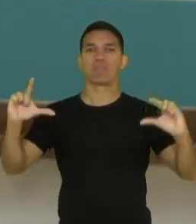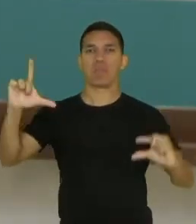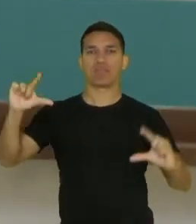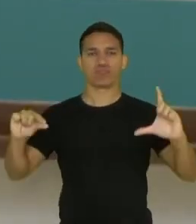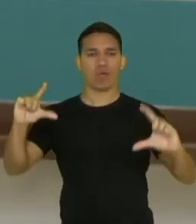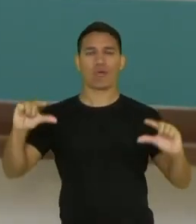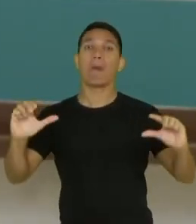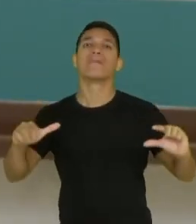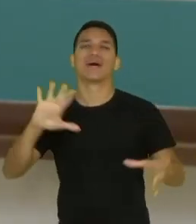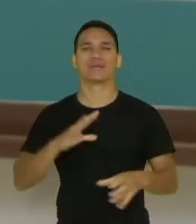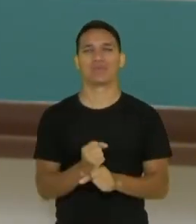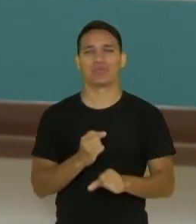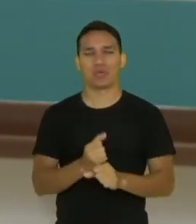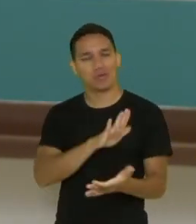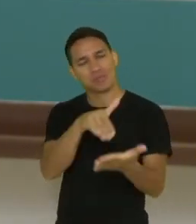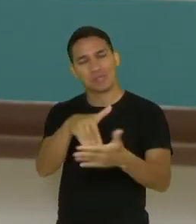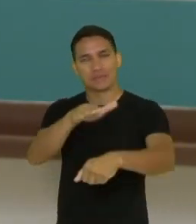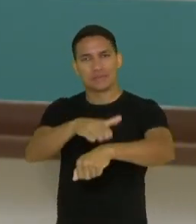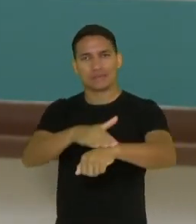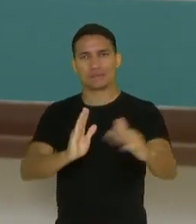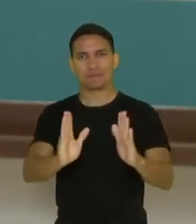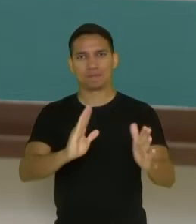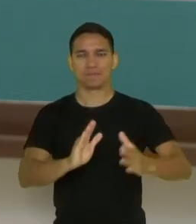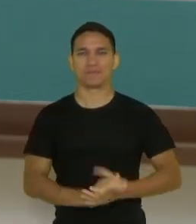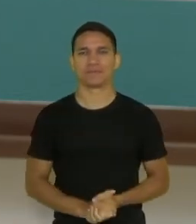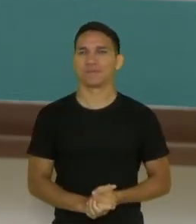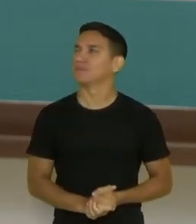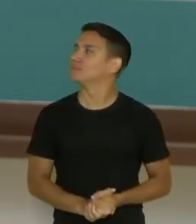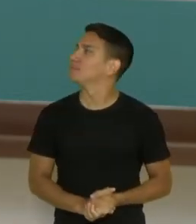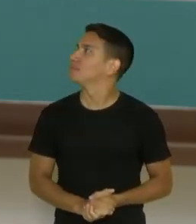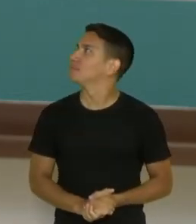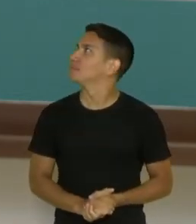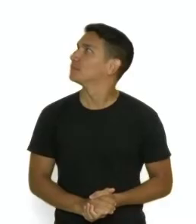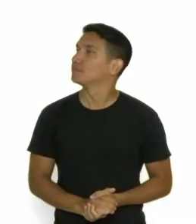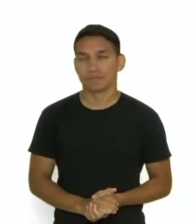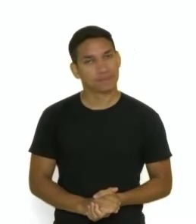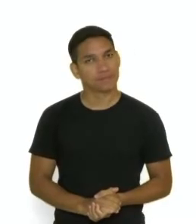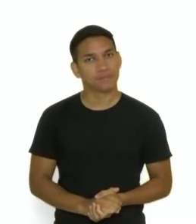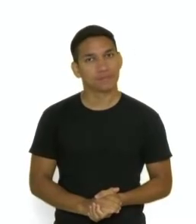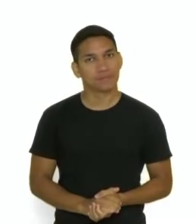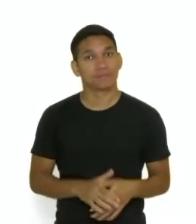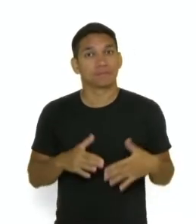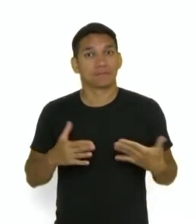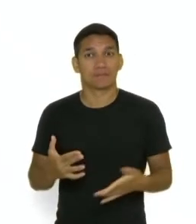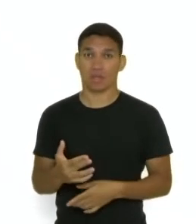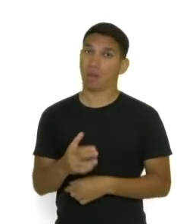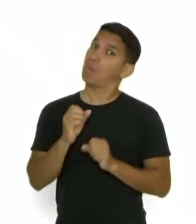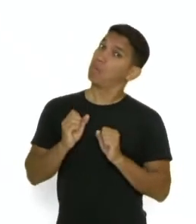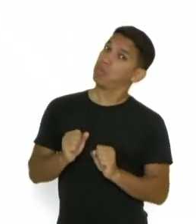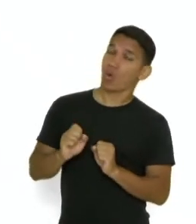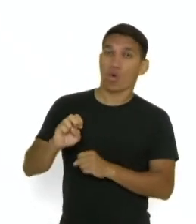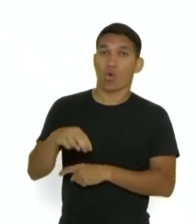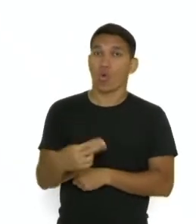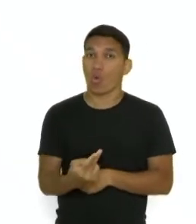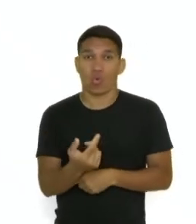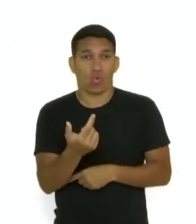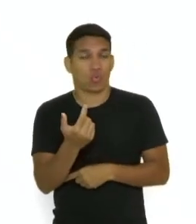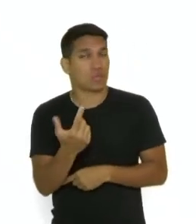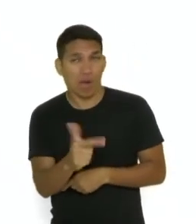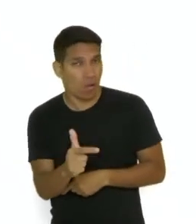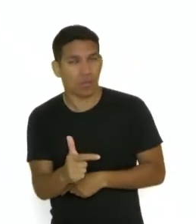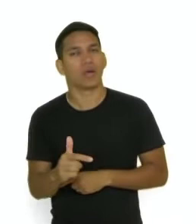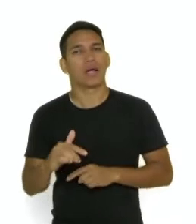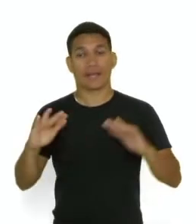ao final do tempo estipulado pela partida Ah tá não pode ou não haver Impacto dependendo das